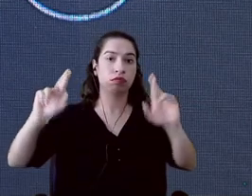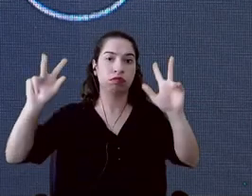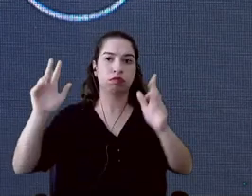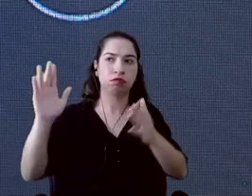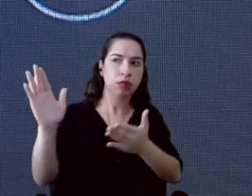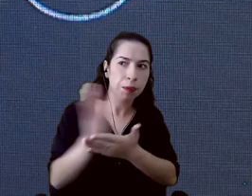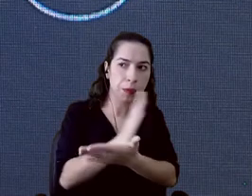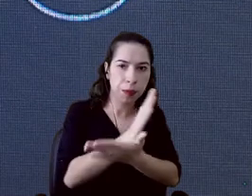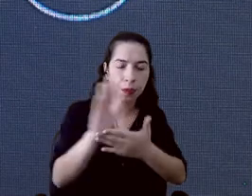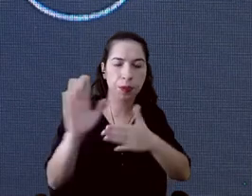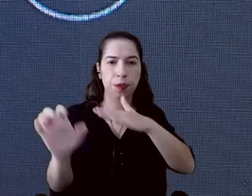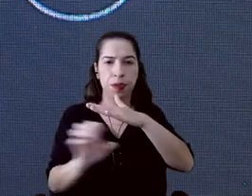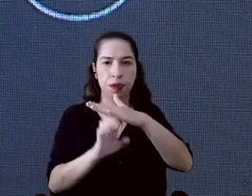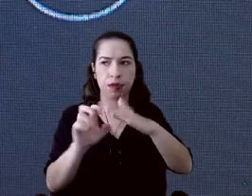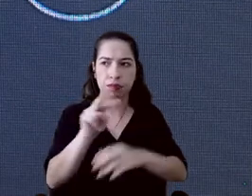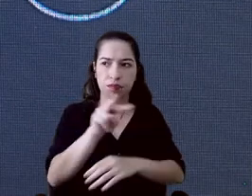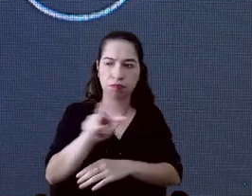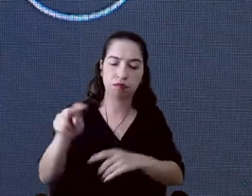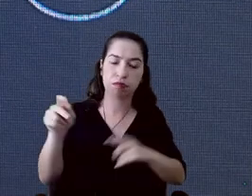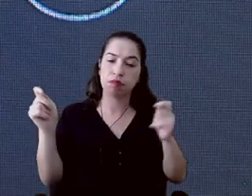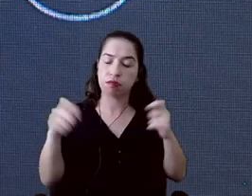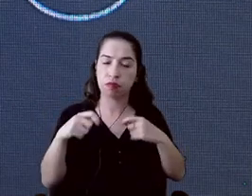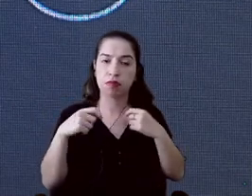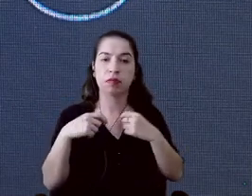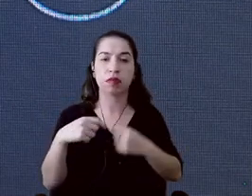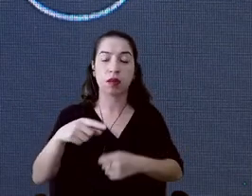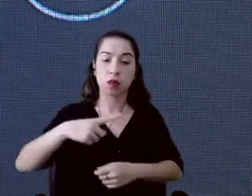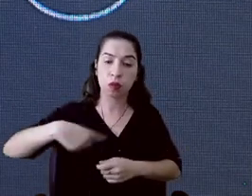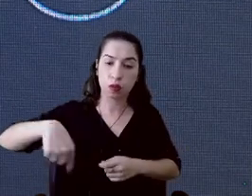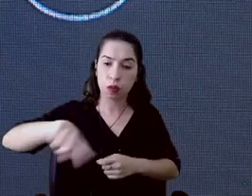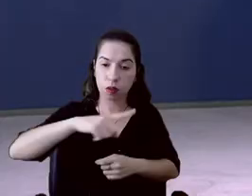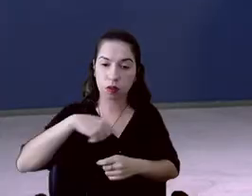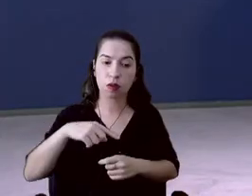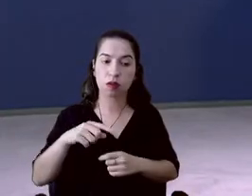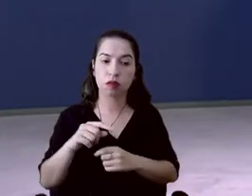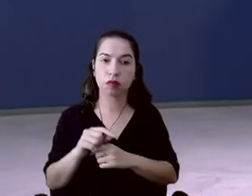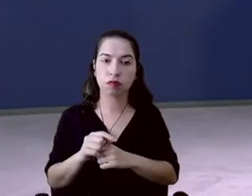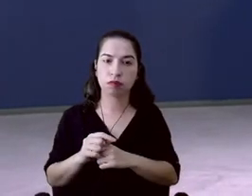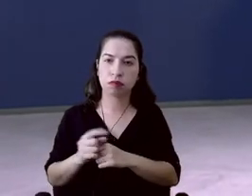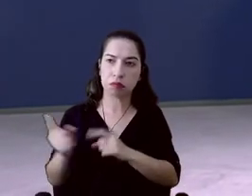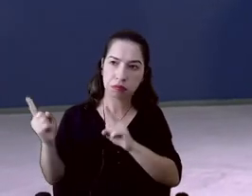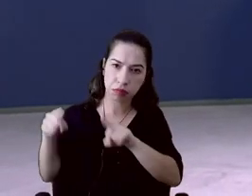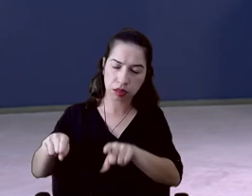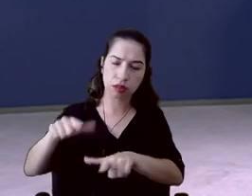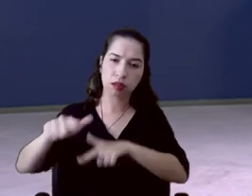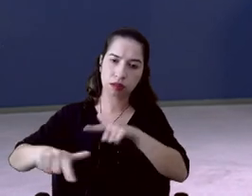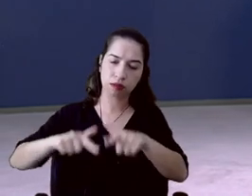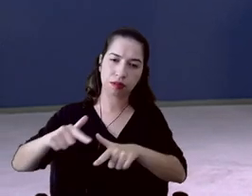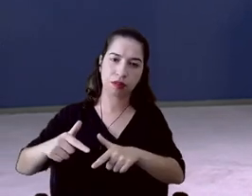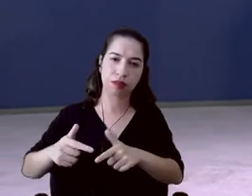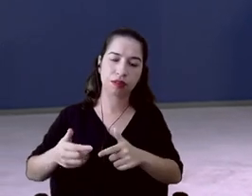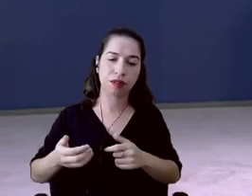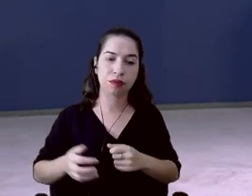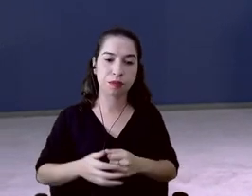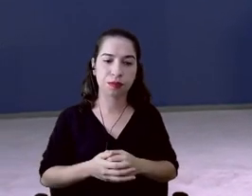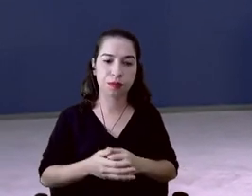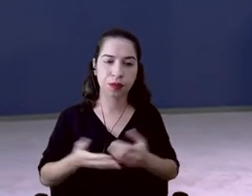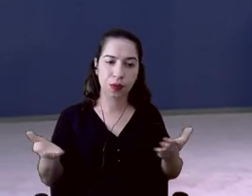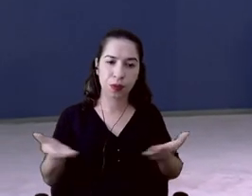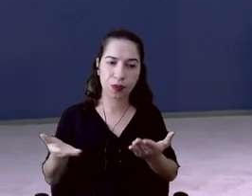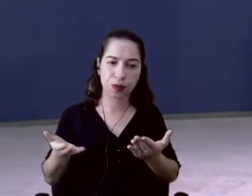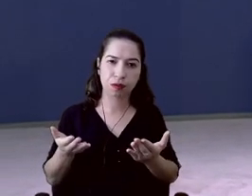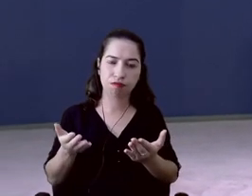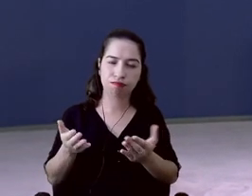puxa então nós enquanto parceiros de serviços puxa hoje a conversa então parece que tem uma conversa